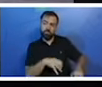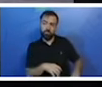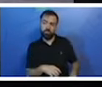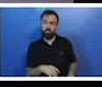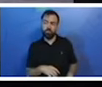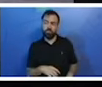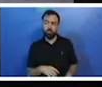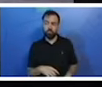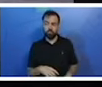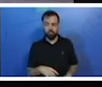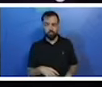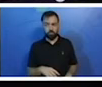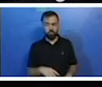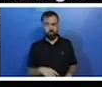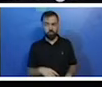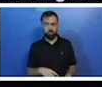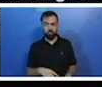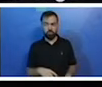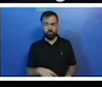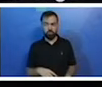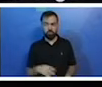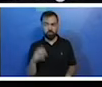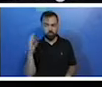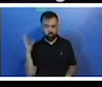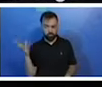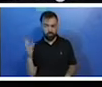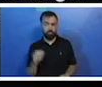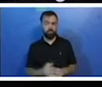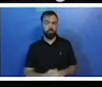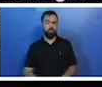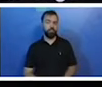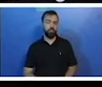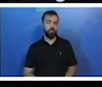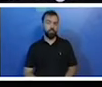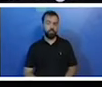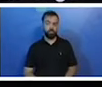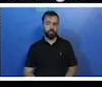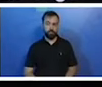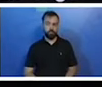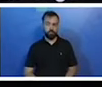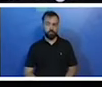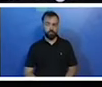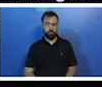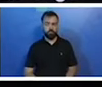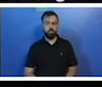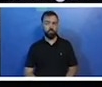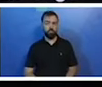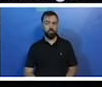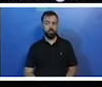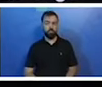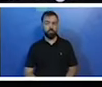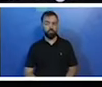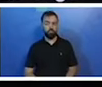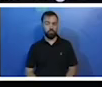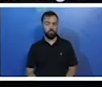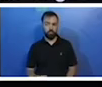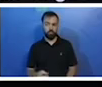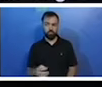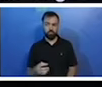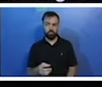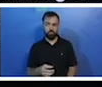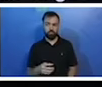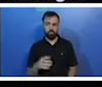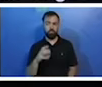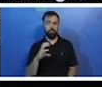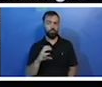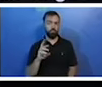como se fosse uma maratona de bicicleta. E também temos o mountain bike, né, que a gente tem aqui, que é o cross country, que eu até